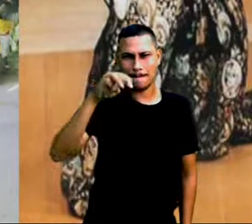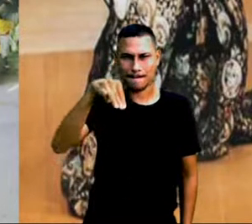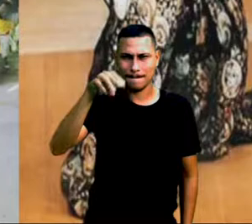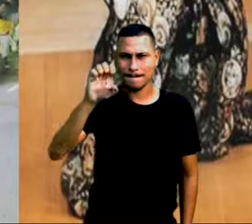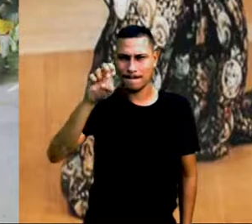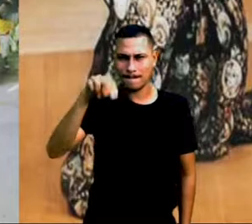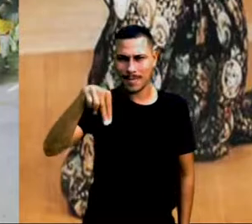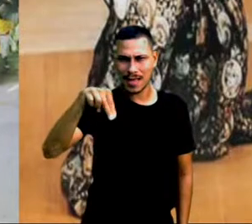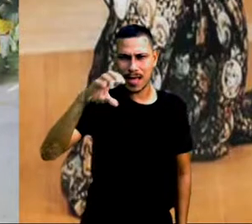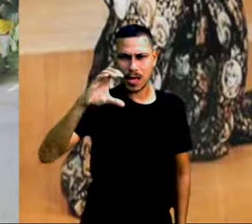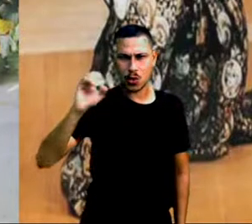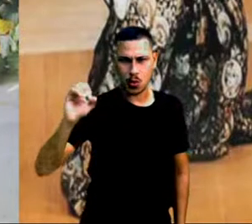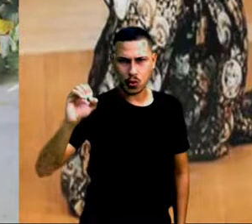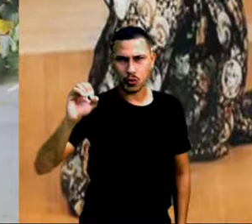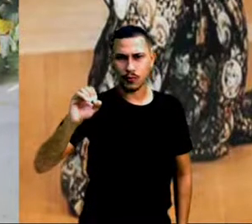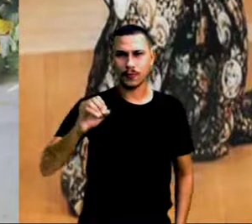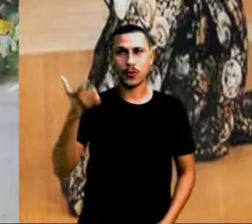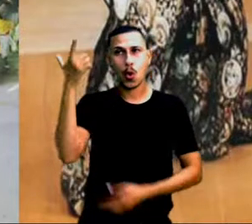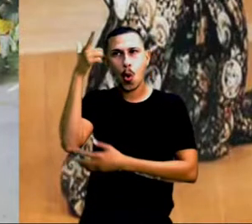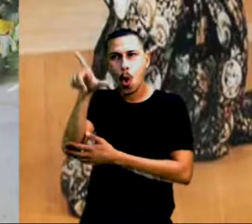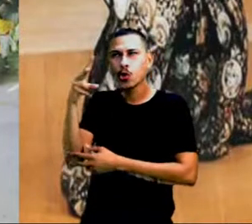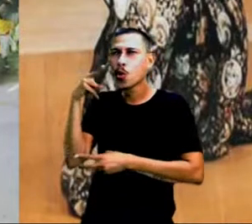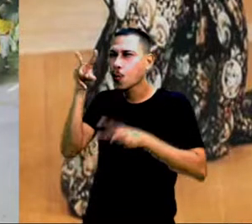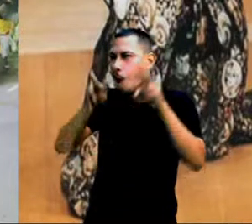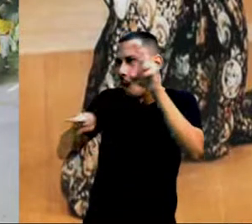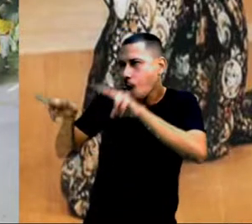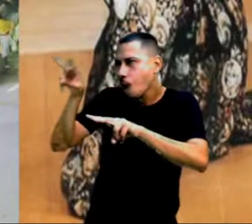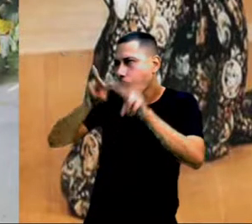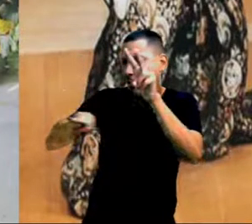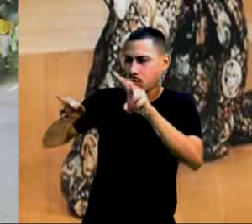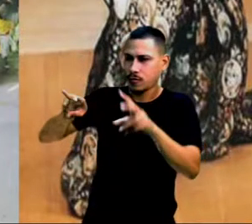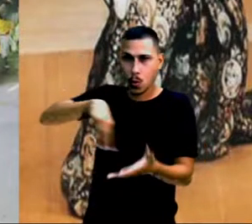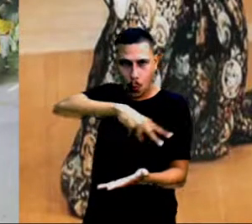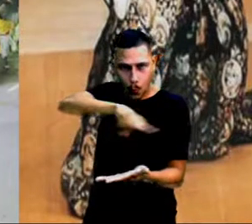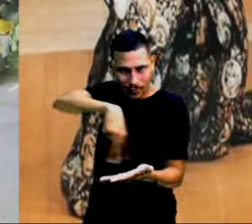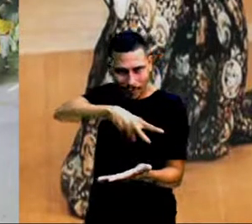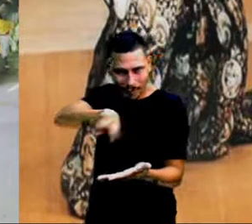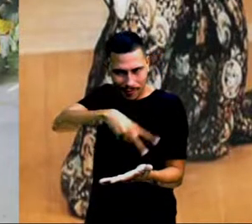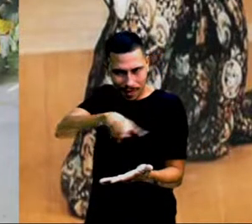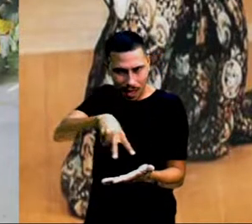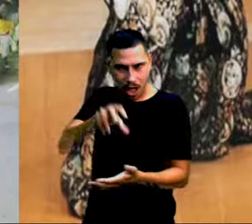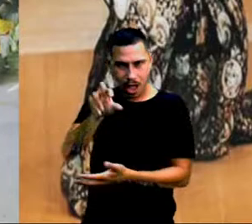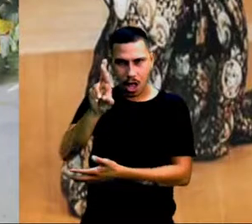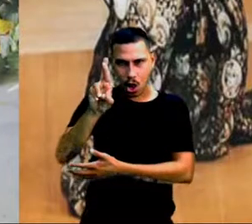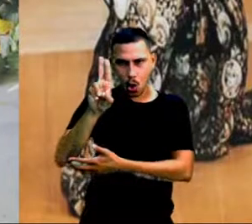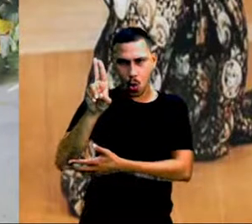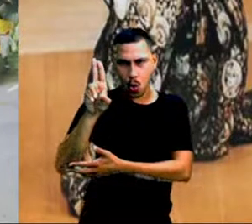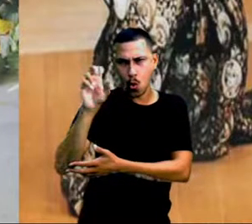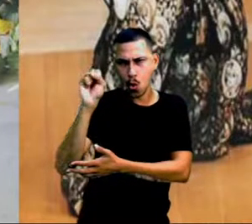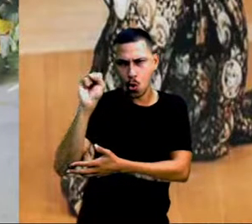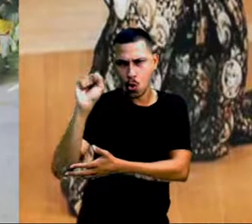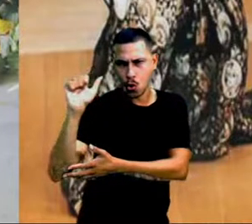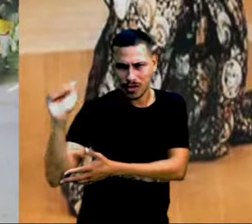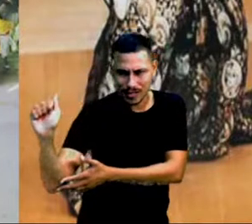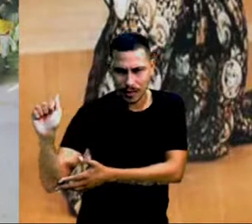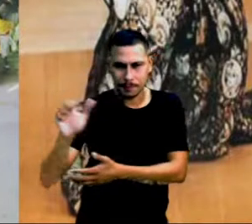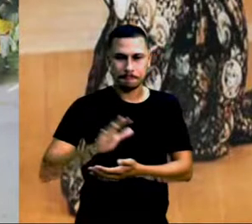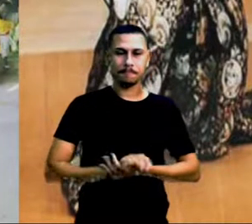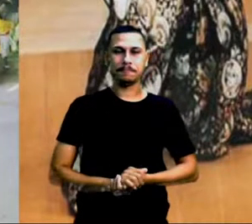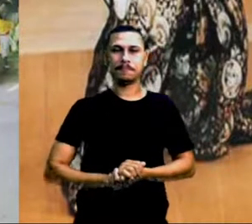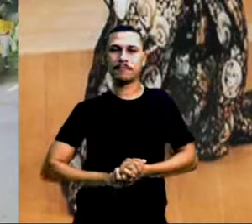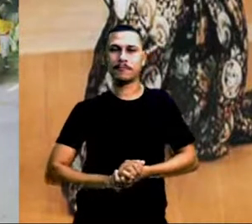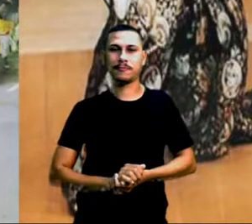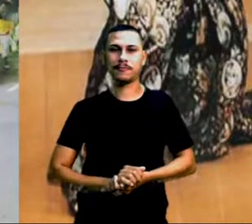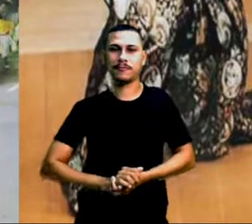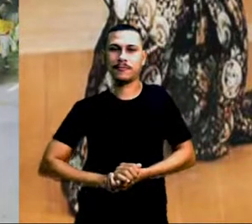Esses dois aqui que estão embaixo da palavra folclore é uma dança russa, ok?